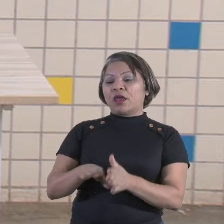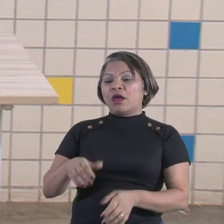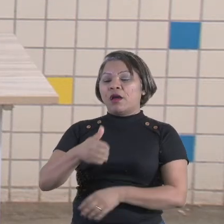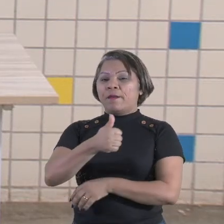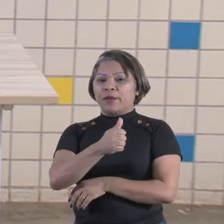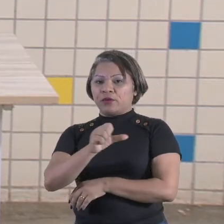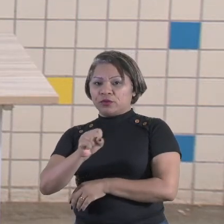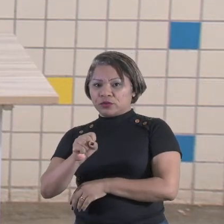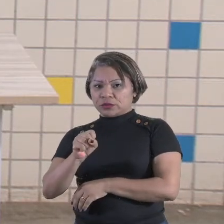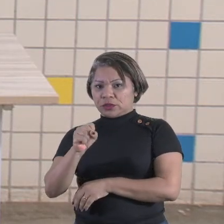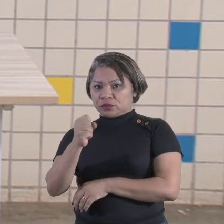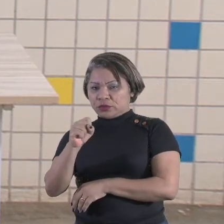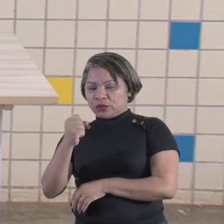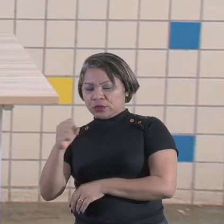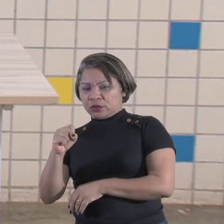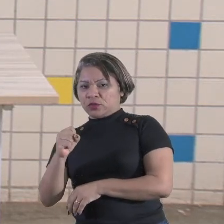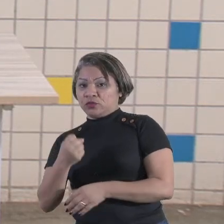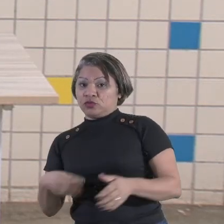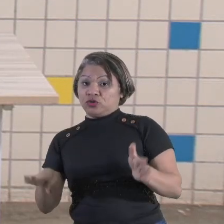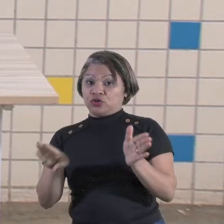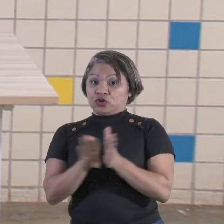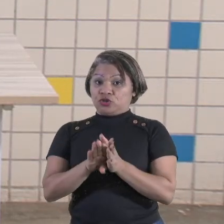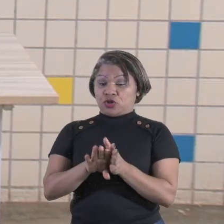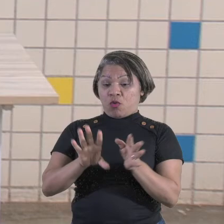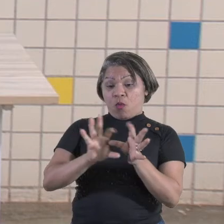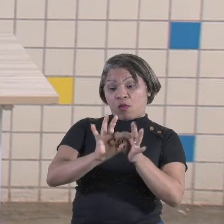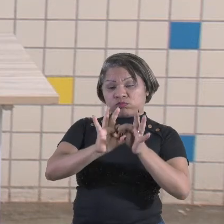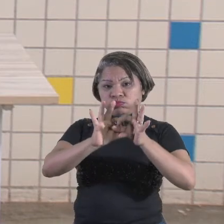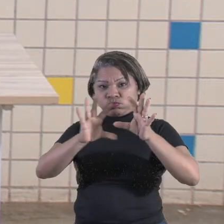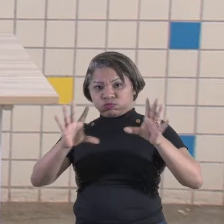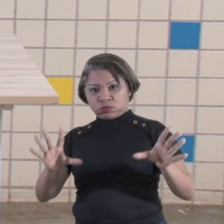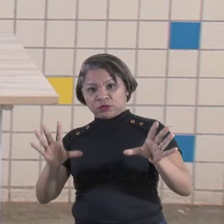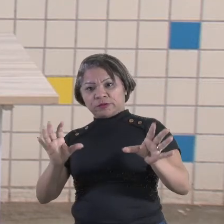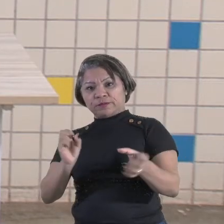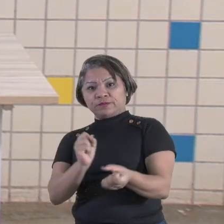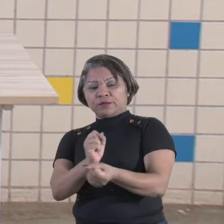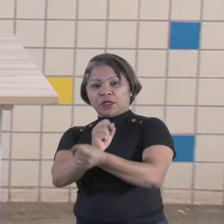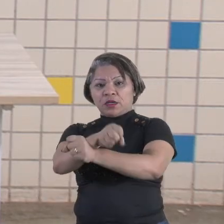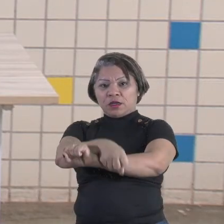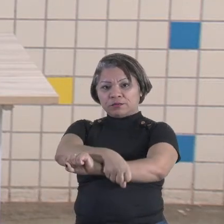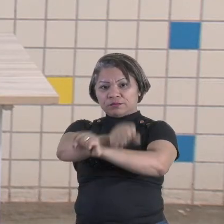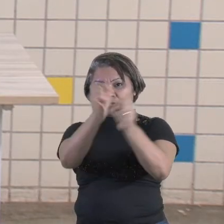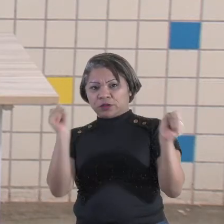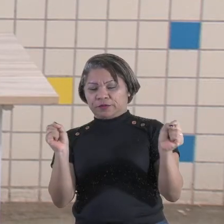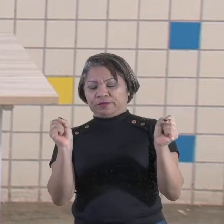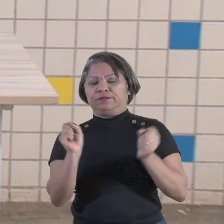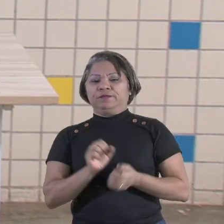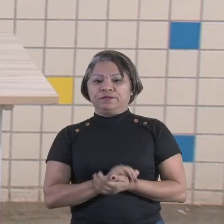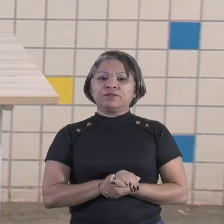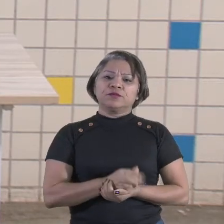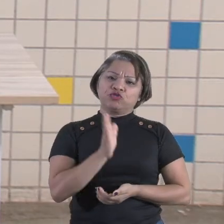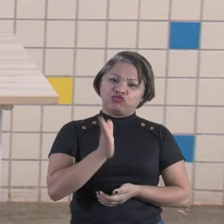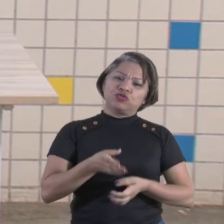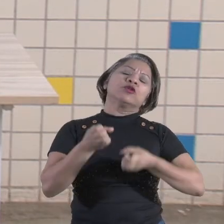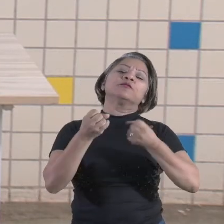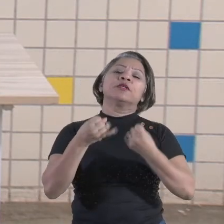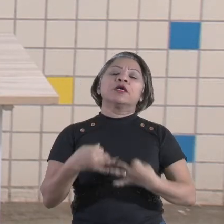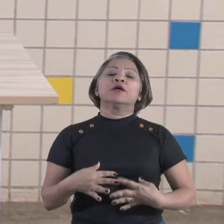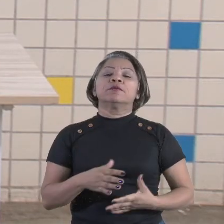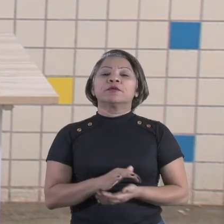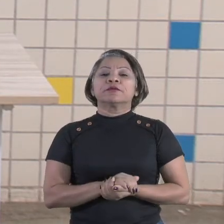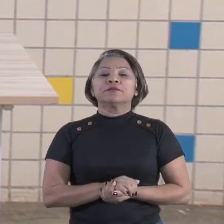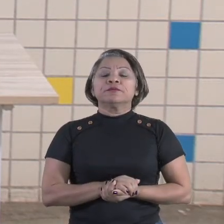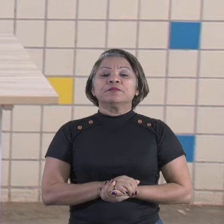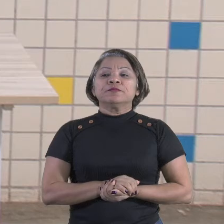1888, que veio a abolição dos escravos no Brasil, como nós já falamos. Que ficou